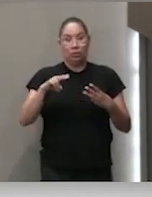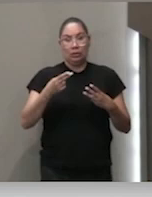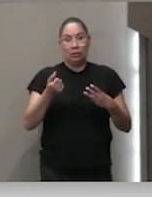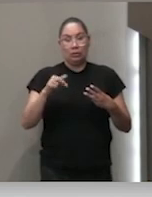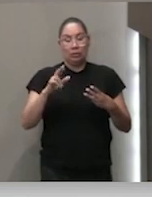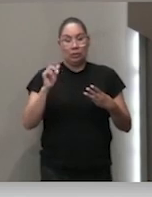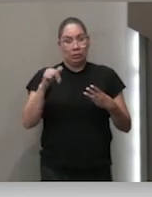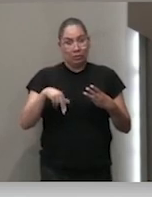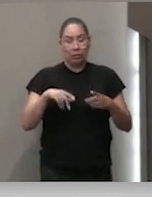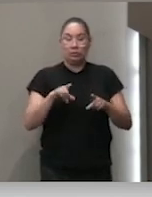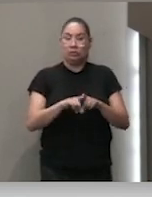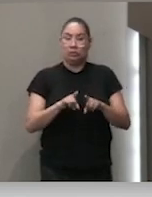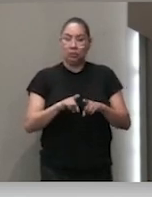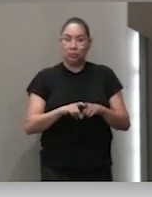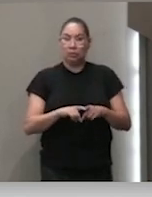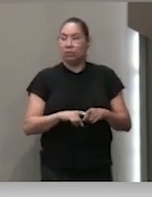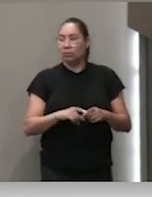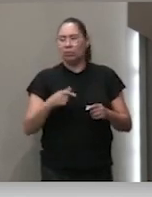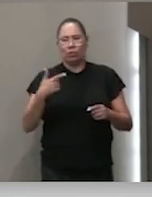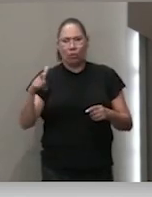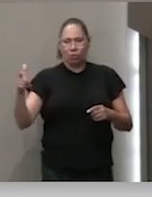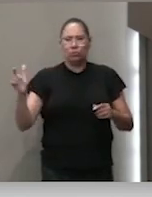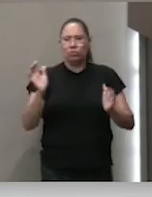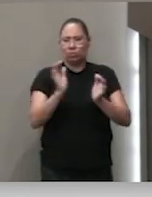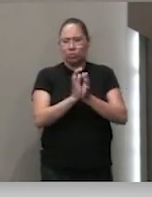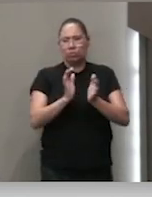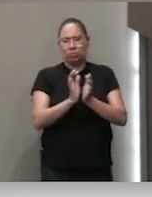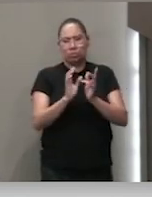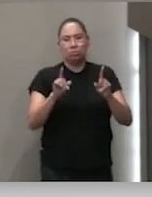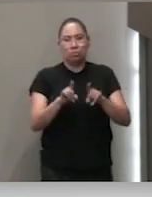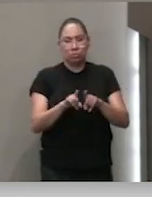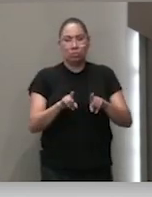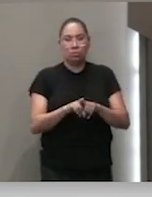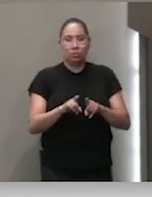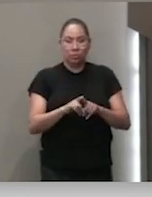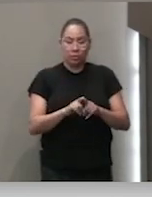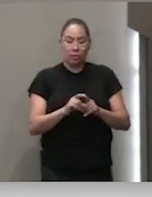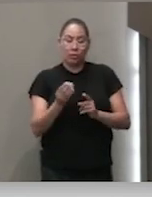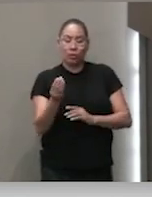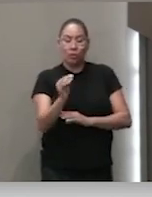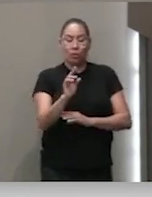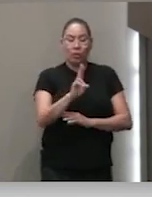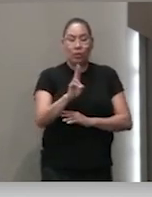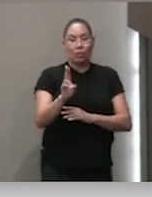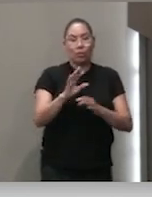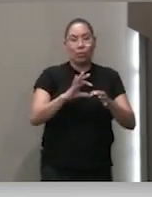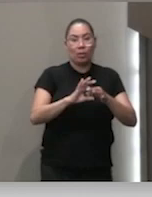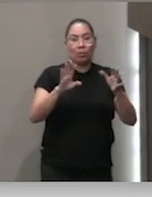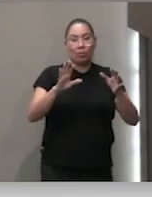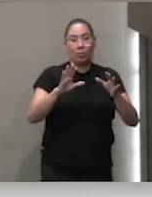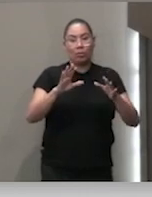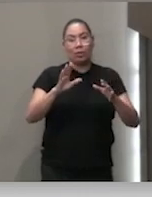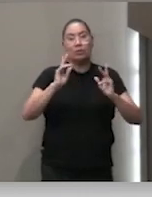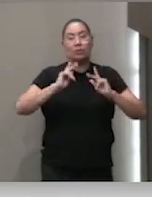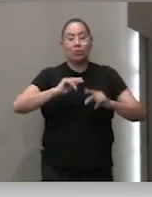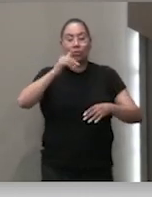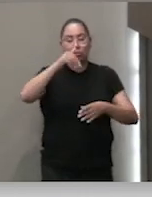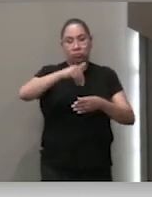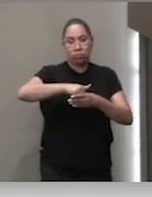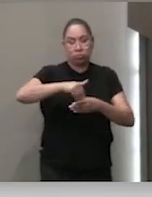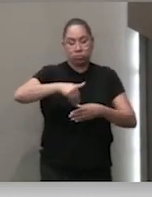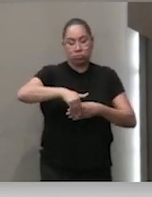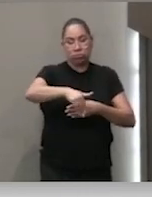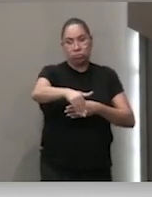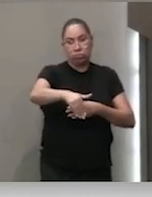eleito agora também, e aos demais colegas vereadores e vereadoras que colocaram os seus nomes à disposição para concorrer nessa